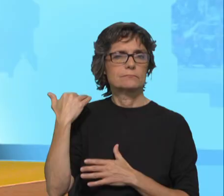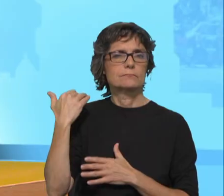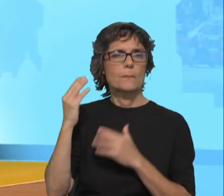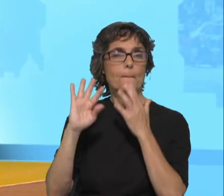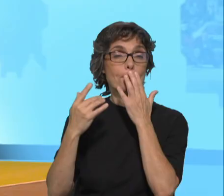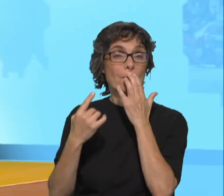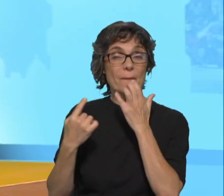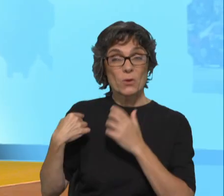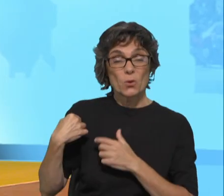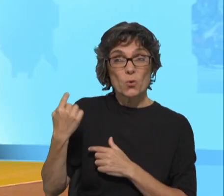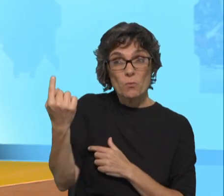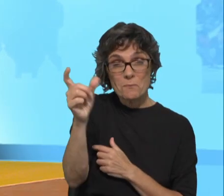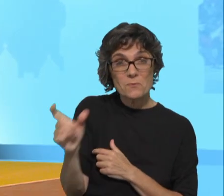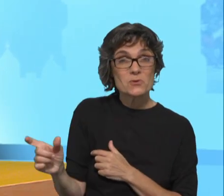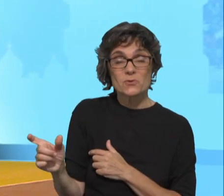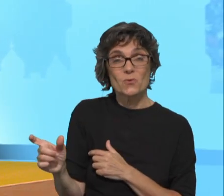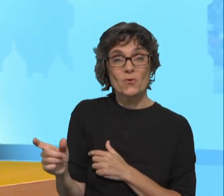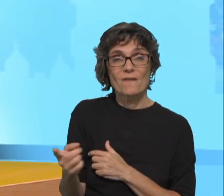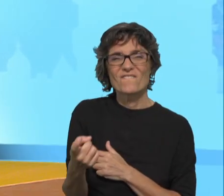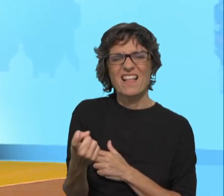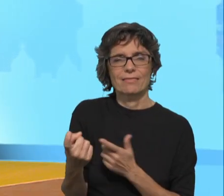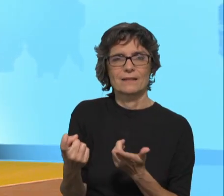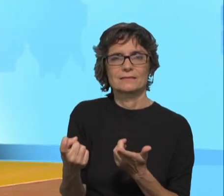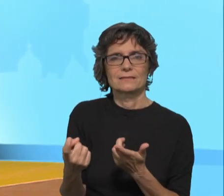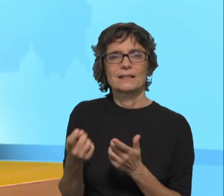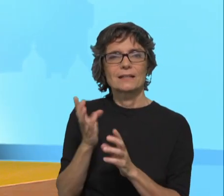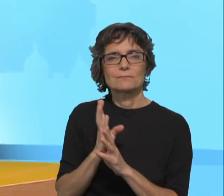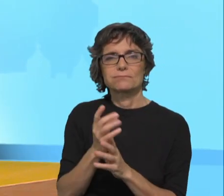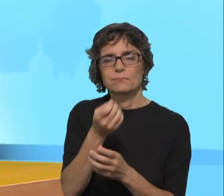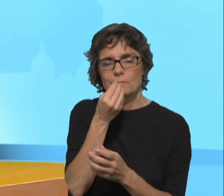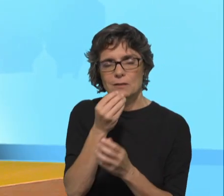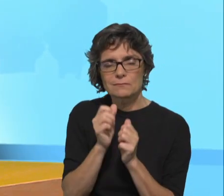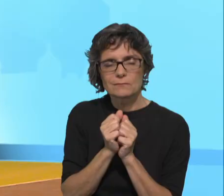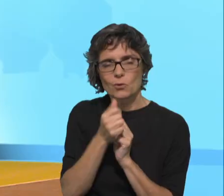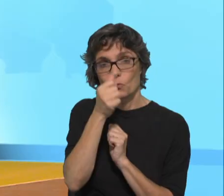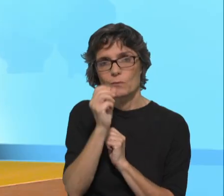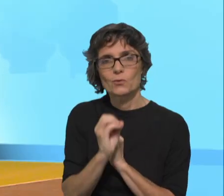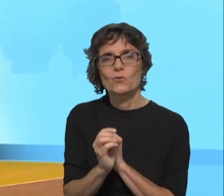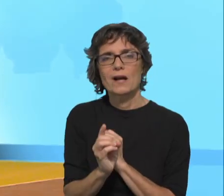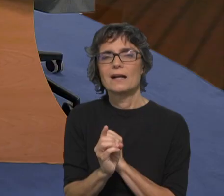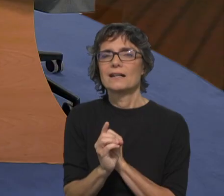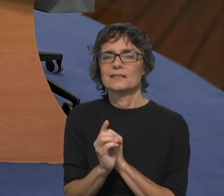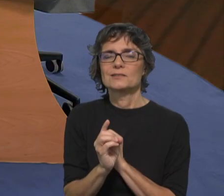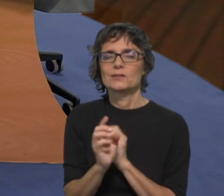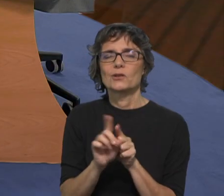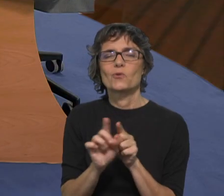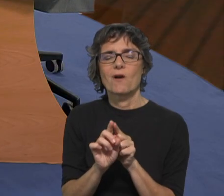um de nós falta a Eucaristia, o corpo de Cristo está mutilado. O corpo de Cristo não está completo. E por isso é importante nós lá